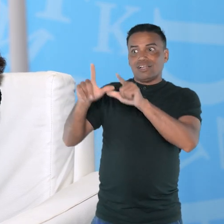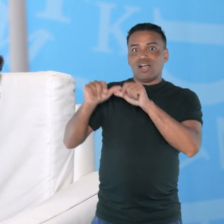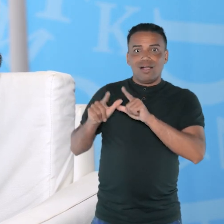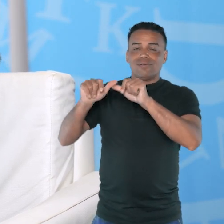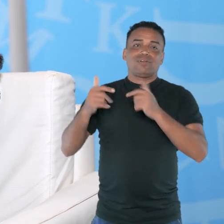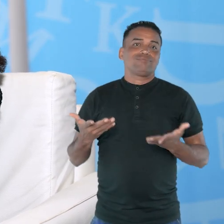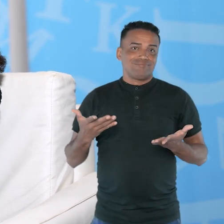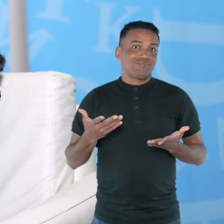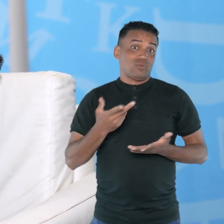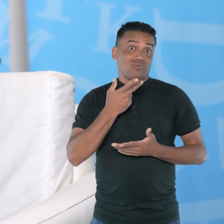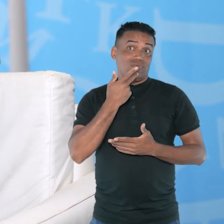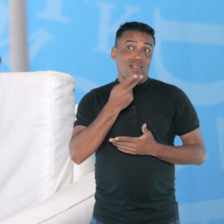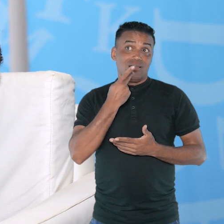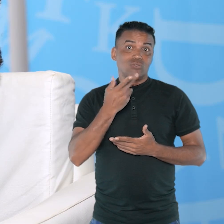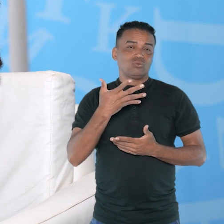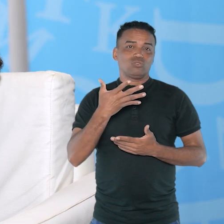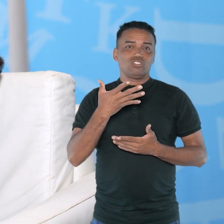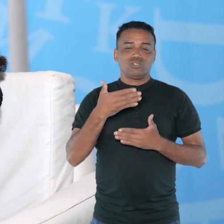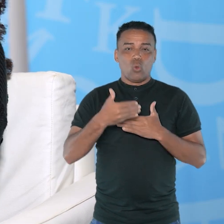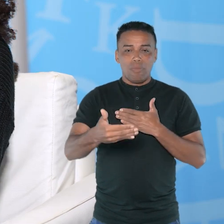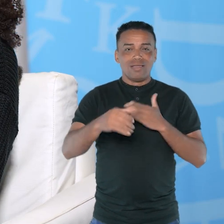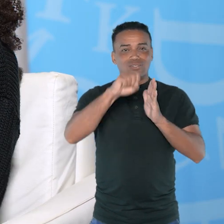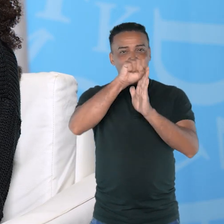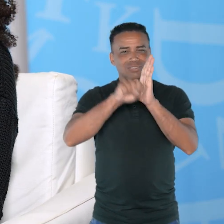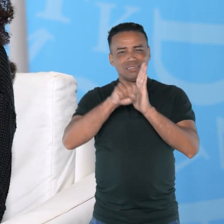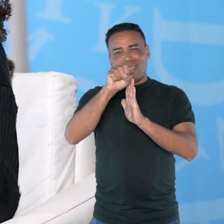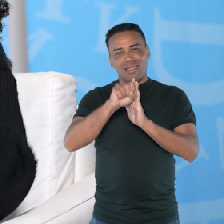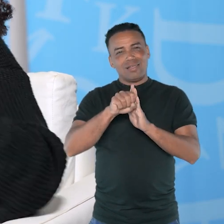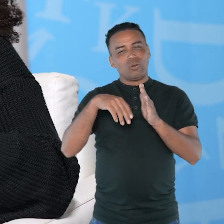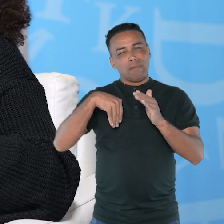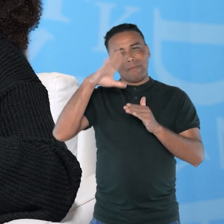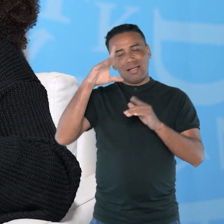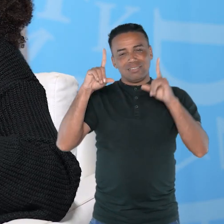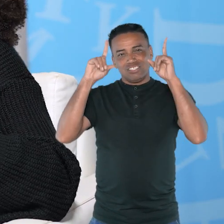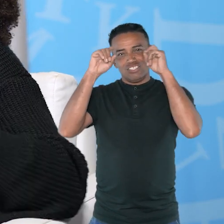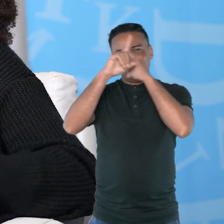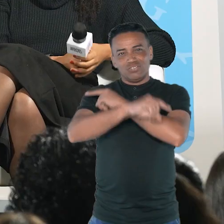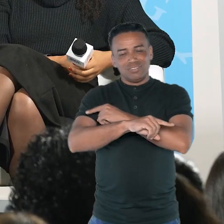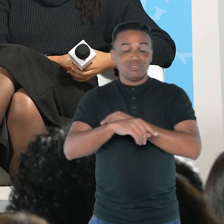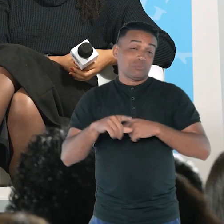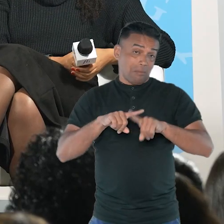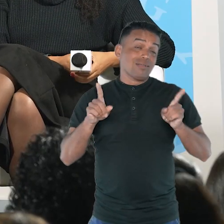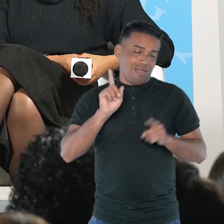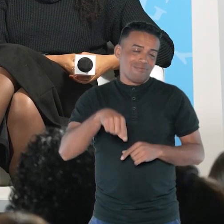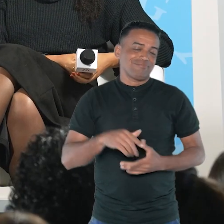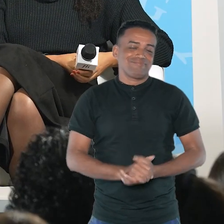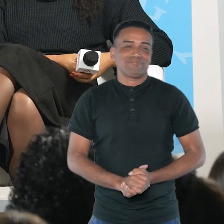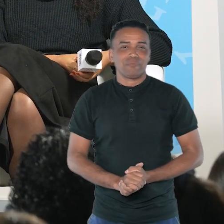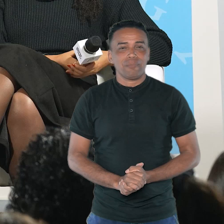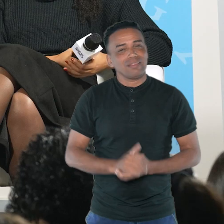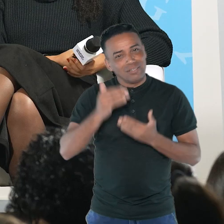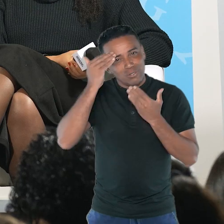estou falando de um começo do século que era um pouquinho mais difícil. Mas é isso.